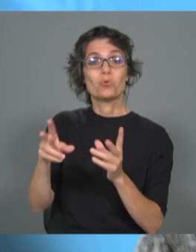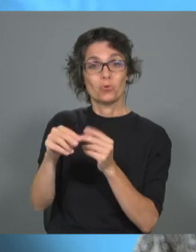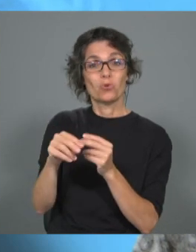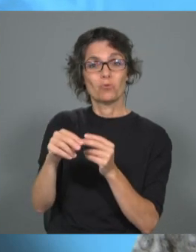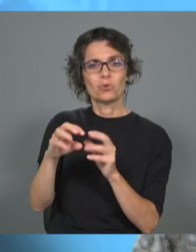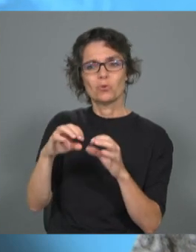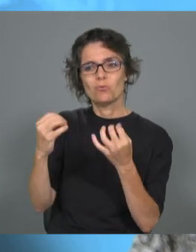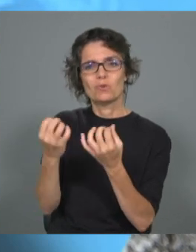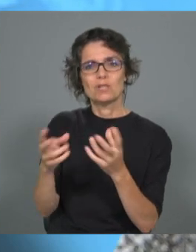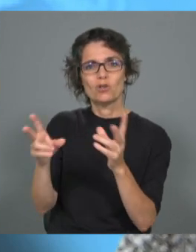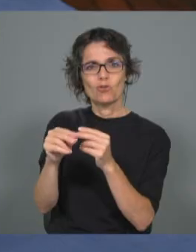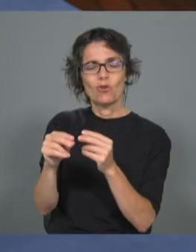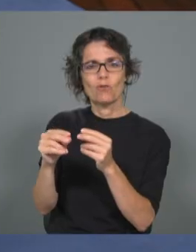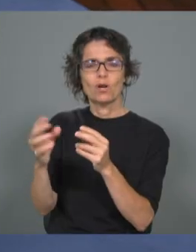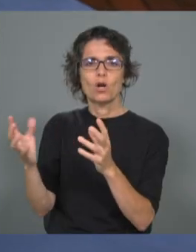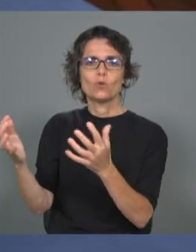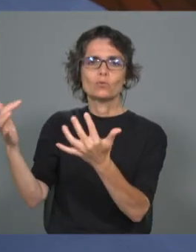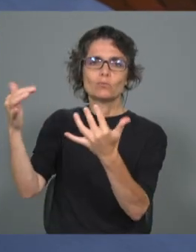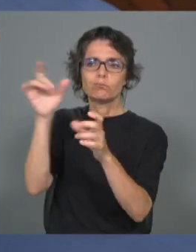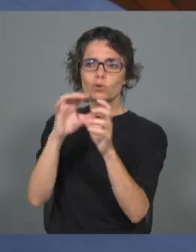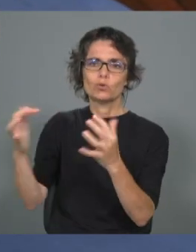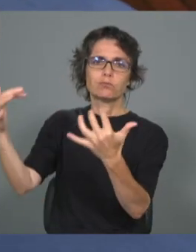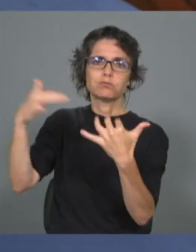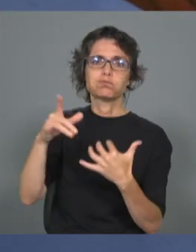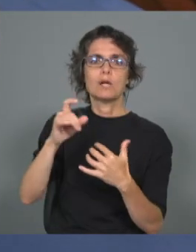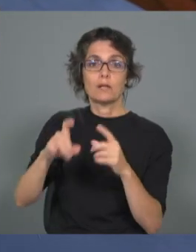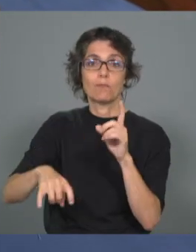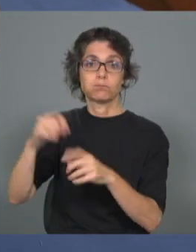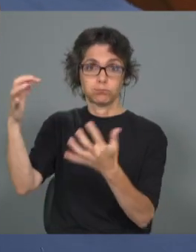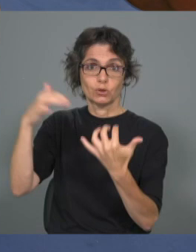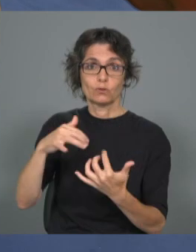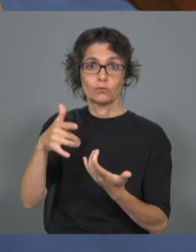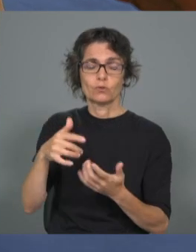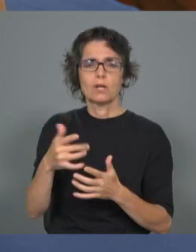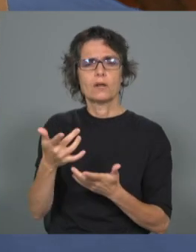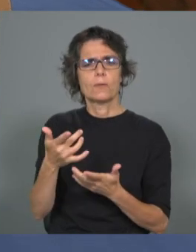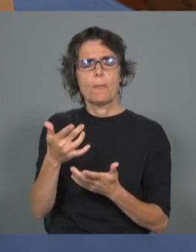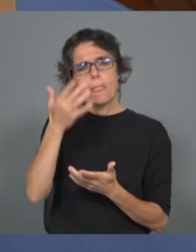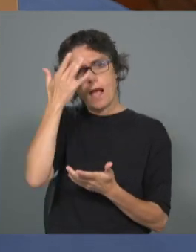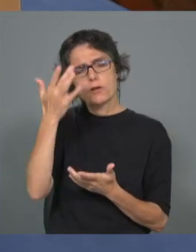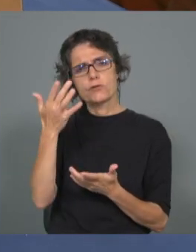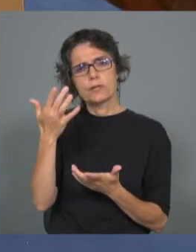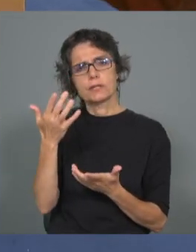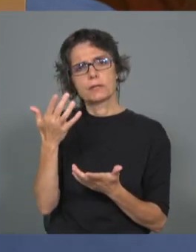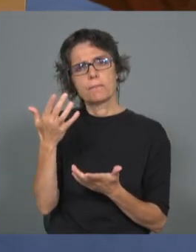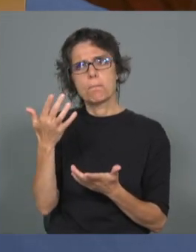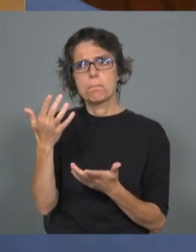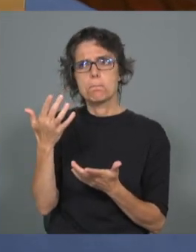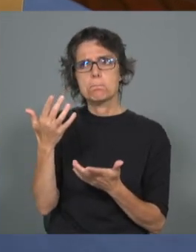com migrantes e refugiados, está em construção? Há sinais positivos de